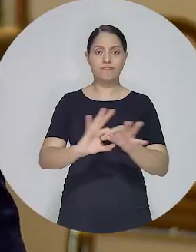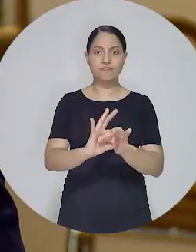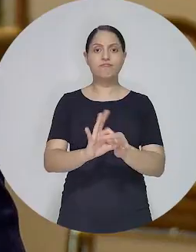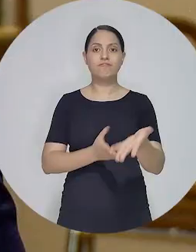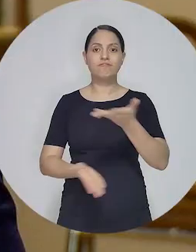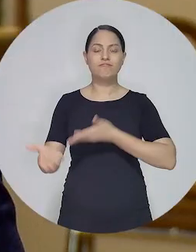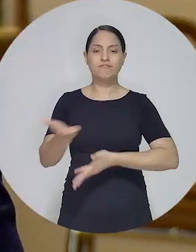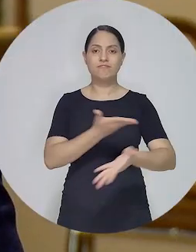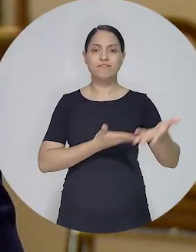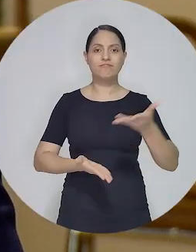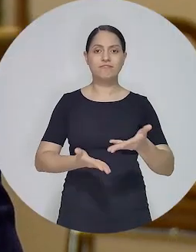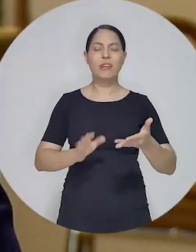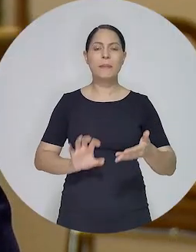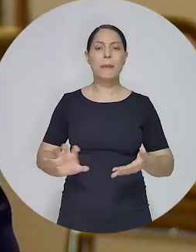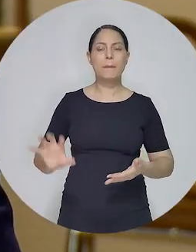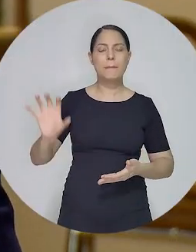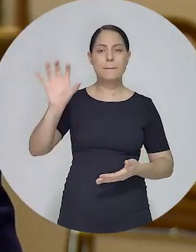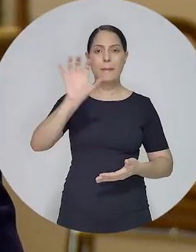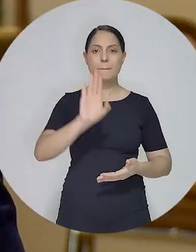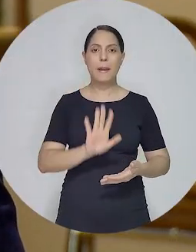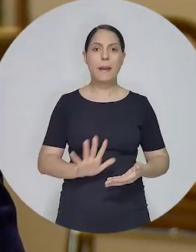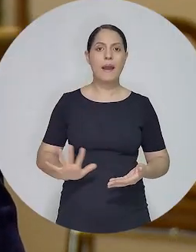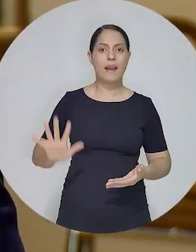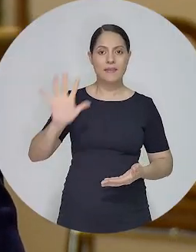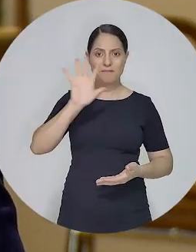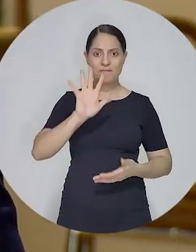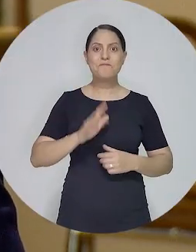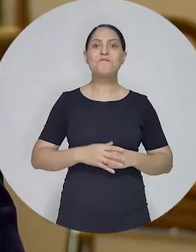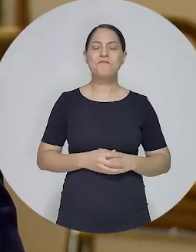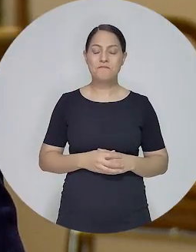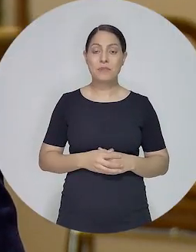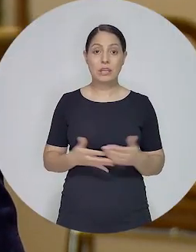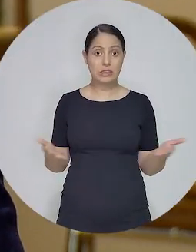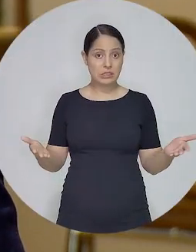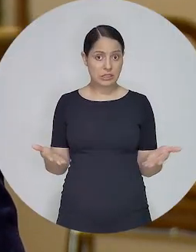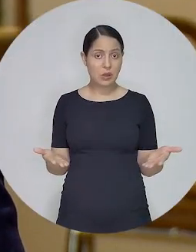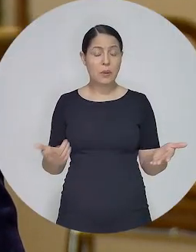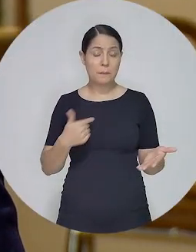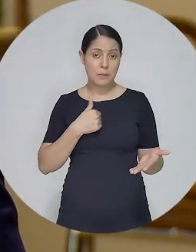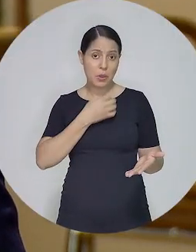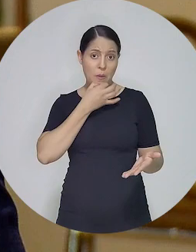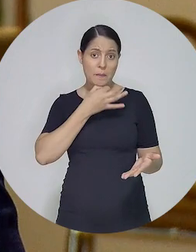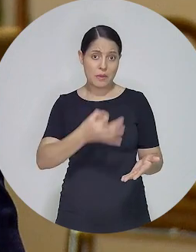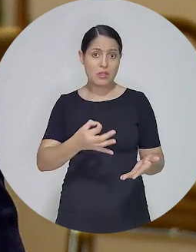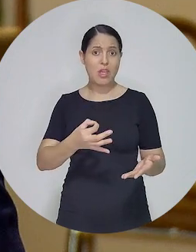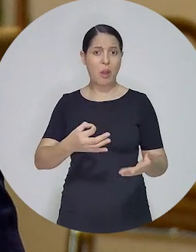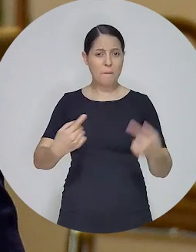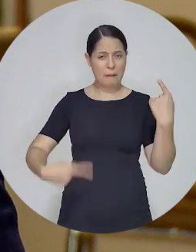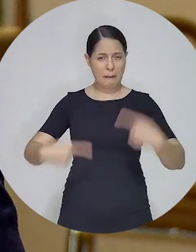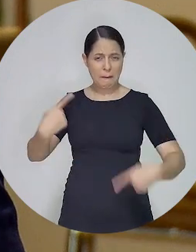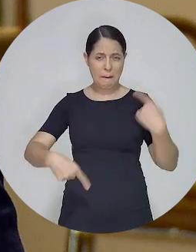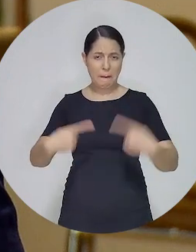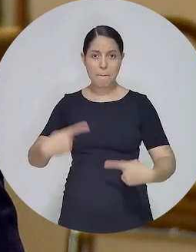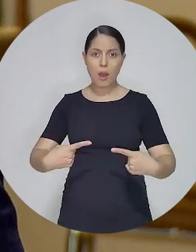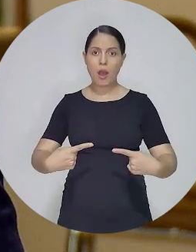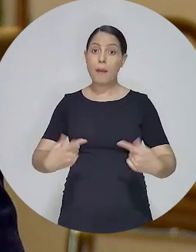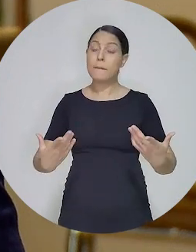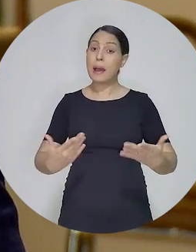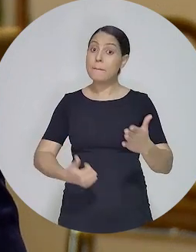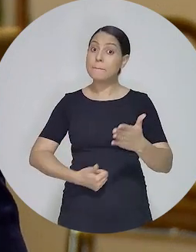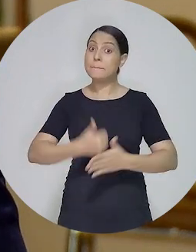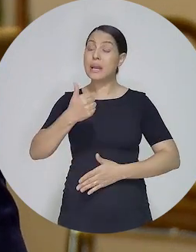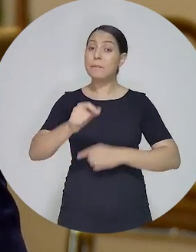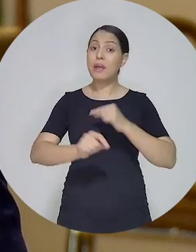as seccionais. Eu acho que qualquer construção, ela tem que, antes de qualquer embate ou discussão, ela tem que partir do